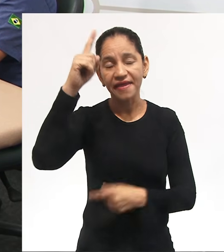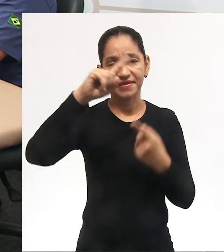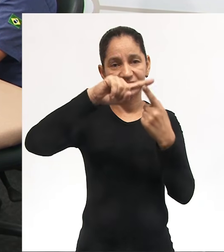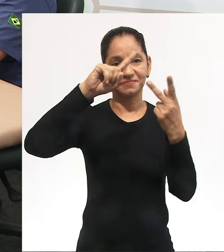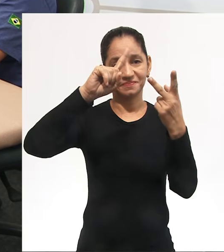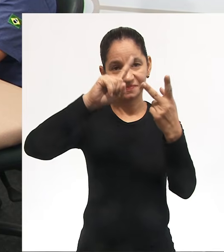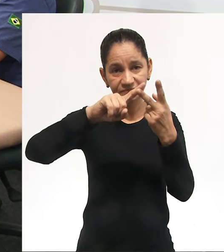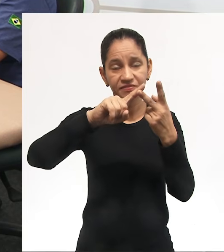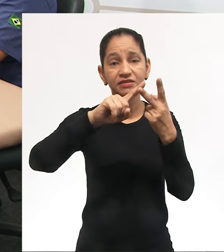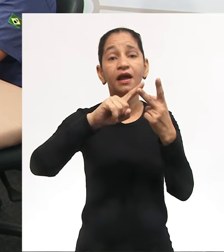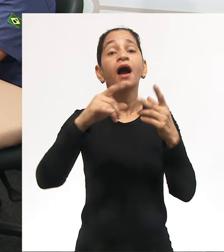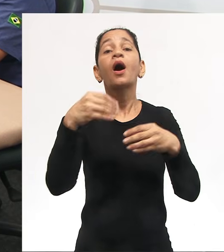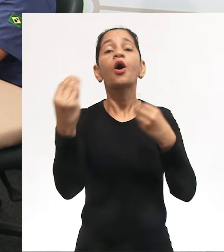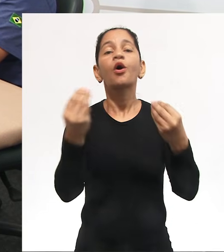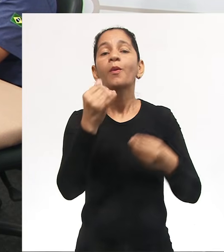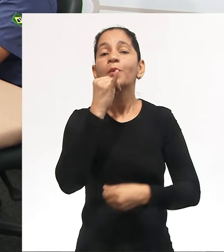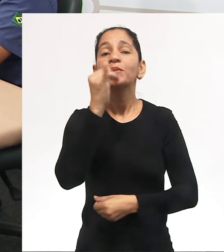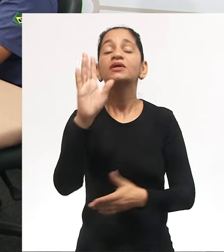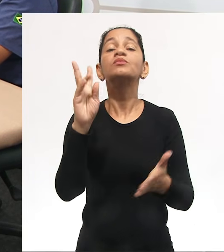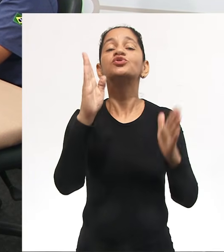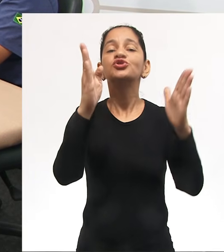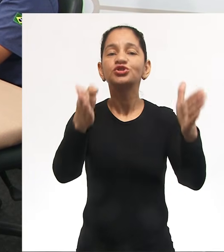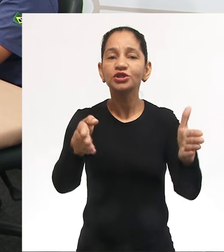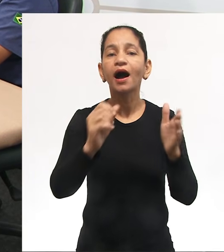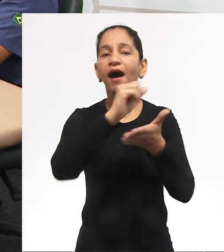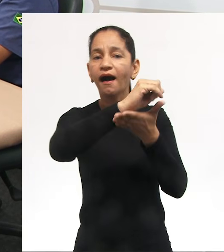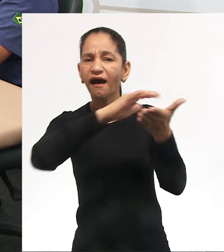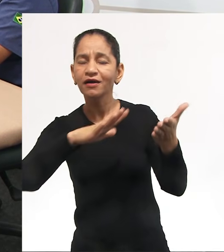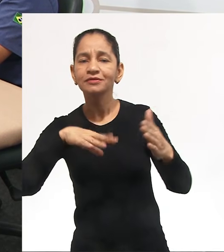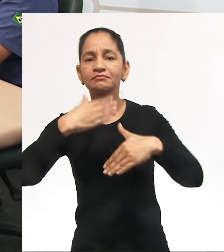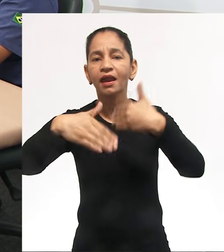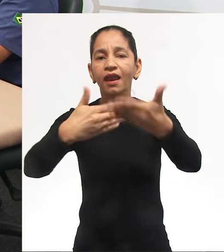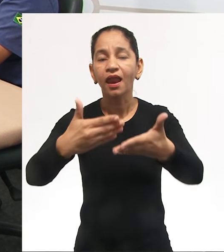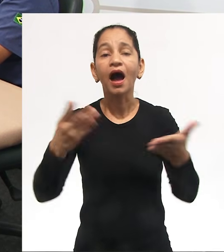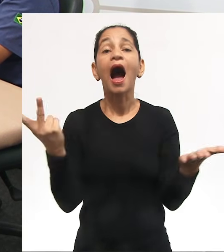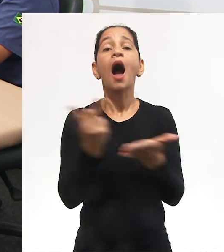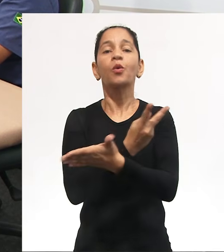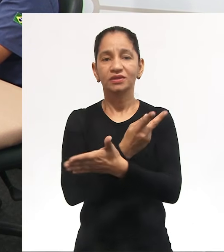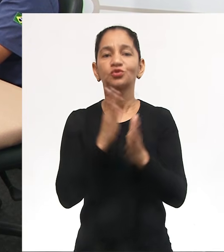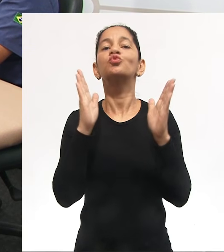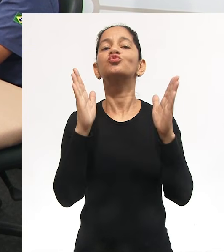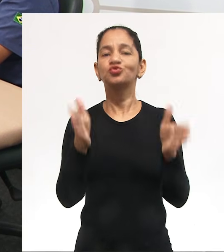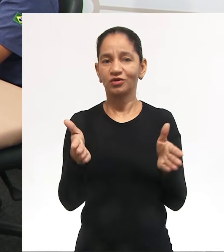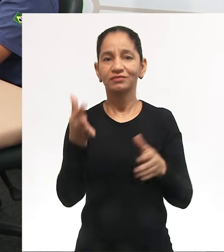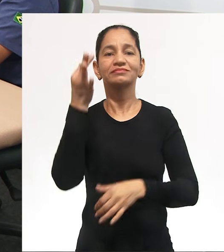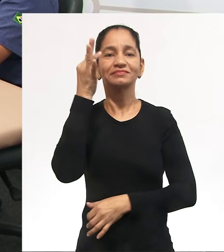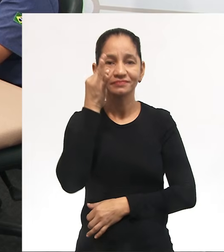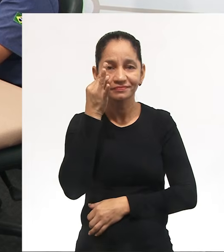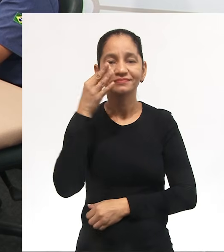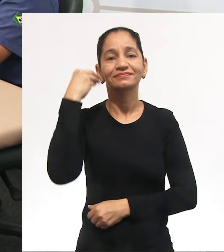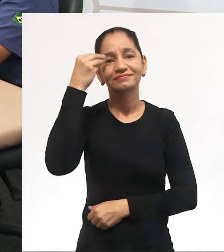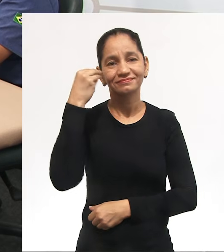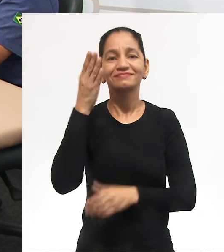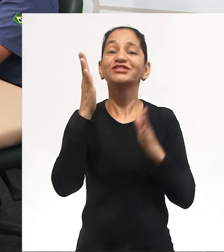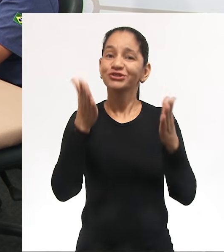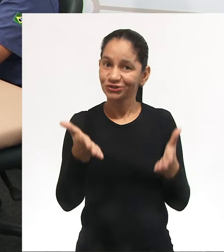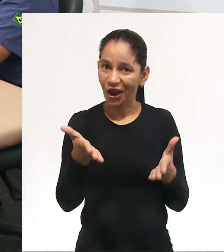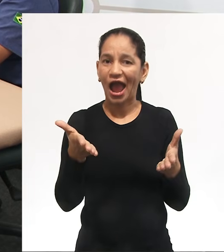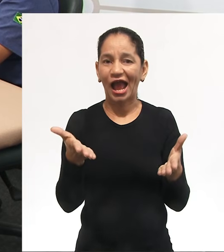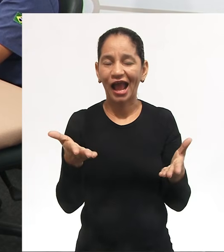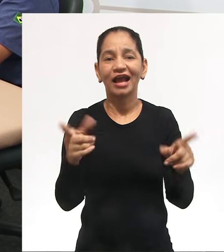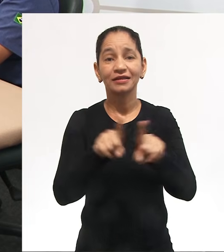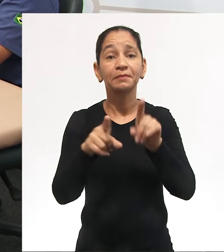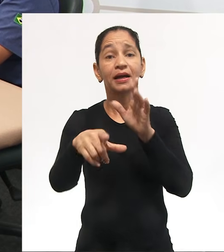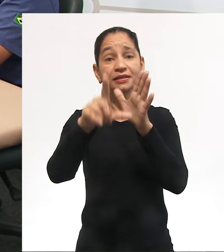Isso. da idealização do projeto, vocês já realizaram a execução do